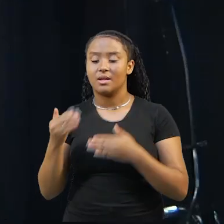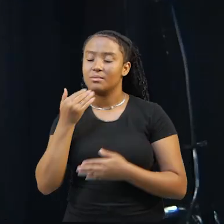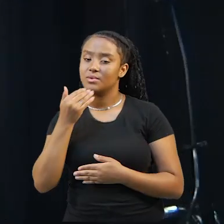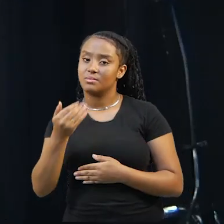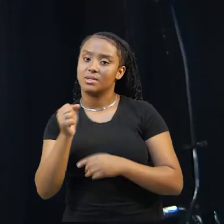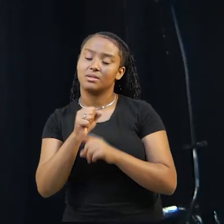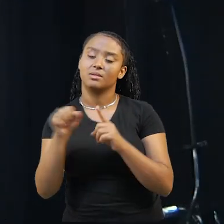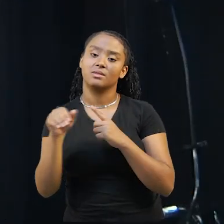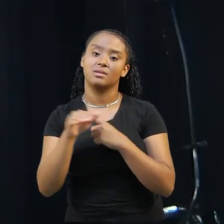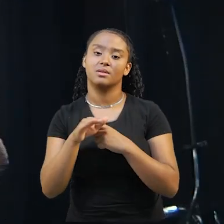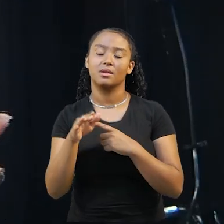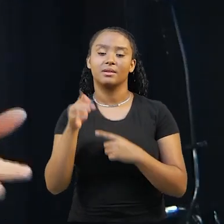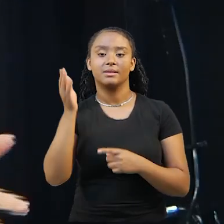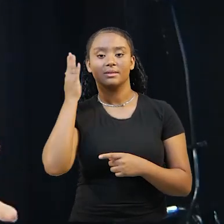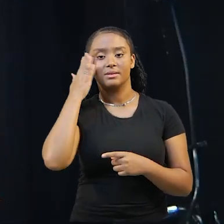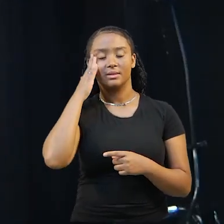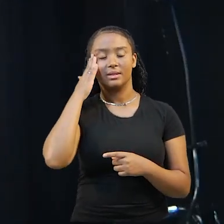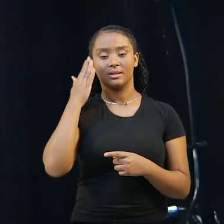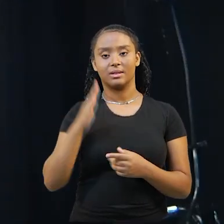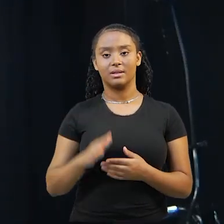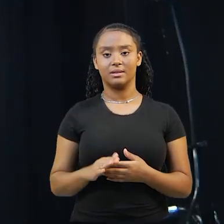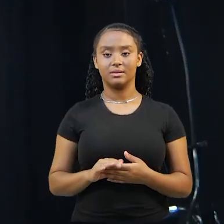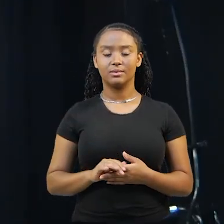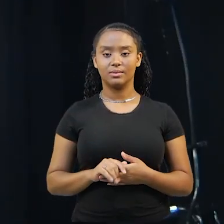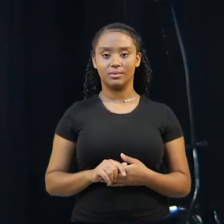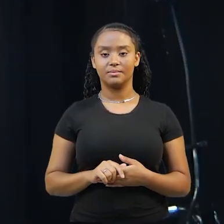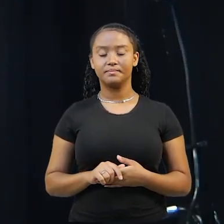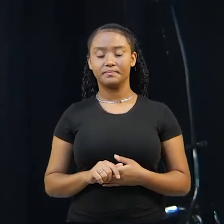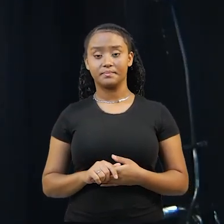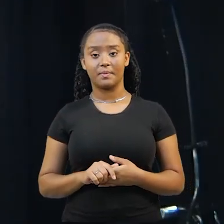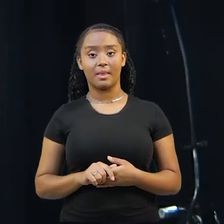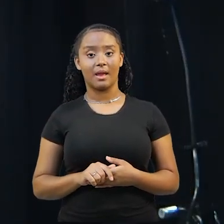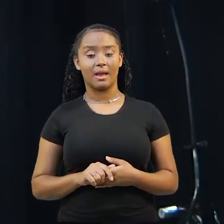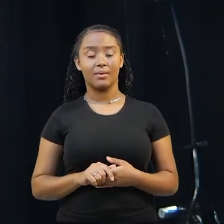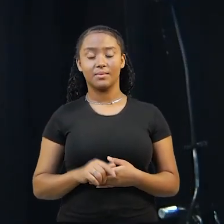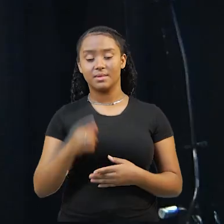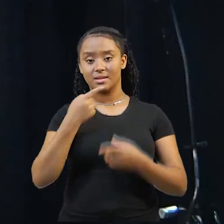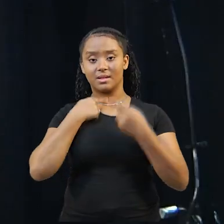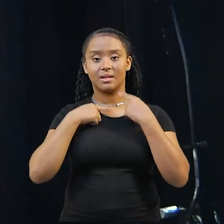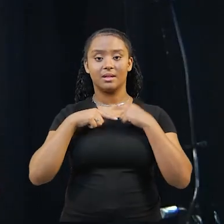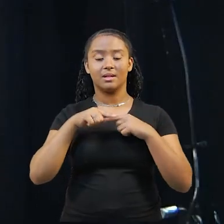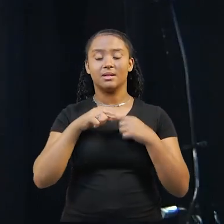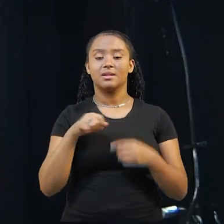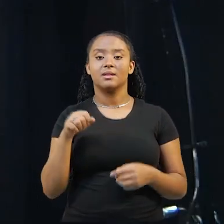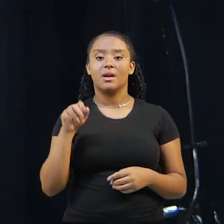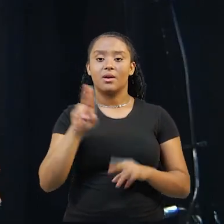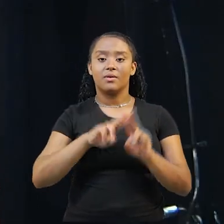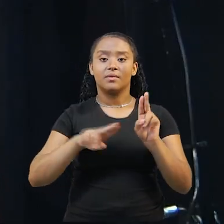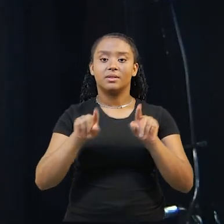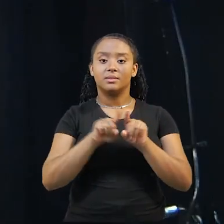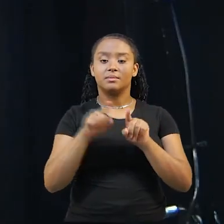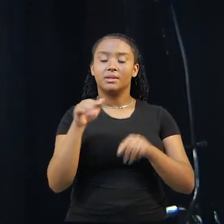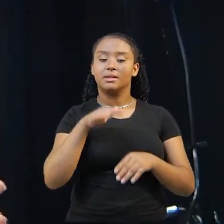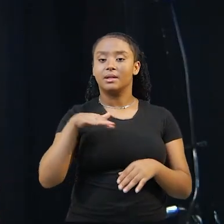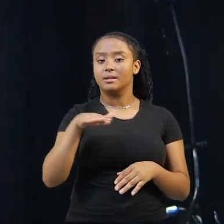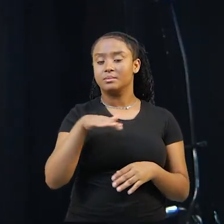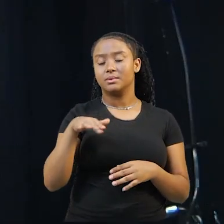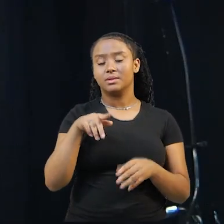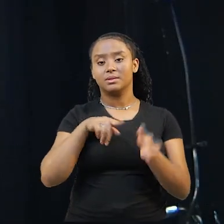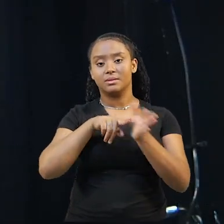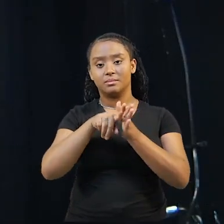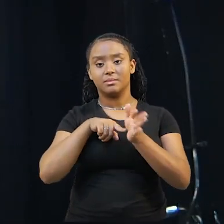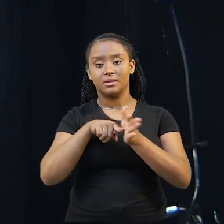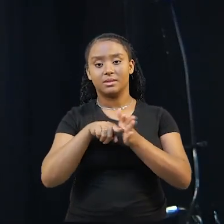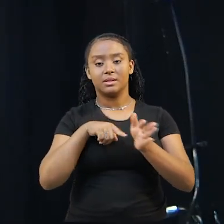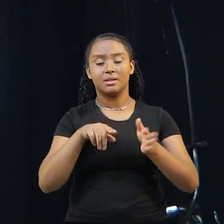demandas da nossa sociedade, entendendo a vocação da UFO. No âmbito da pesquisa, eu acho que é o fortalecimento